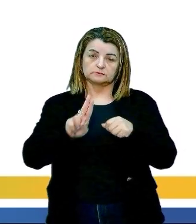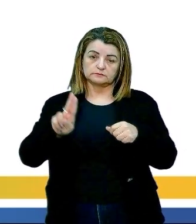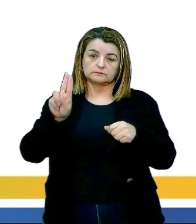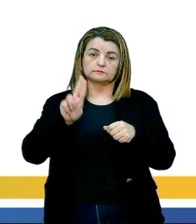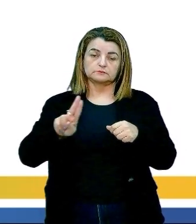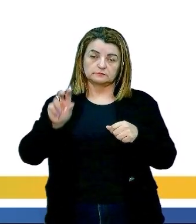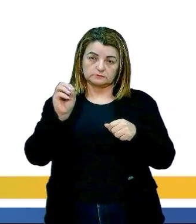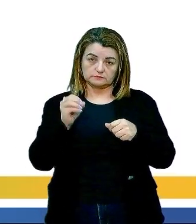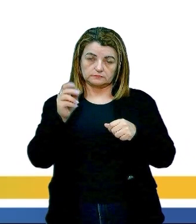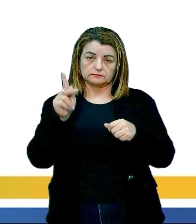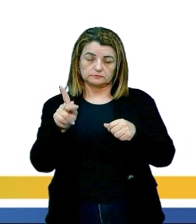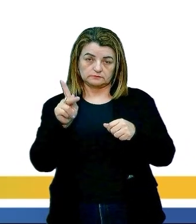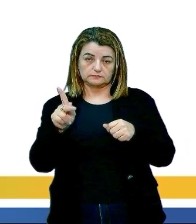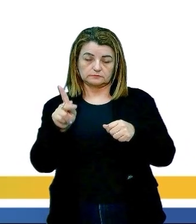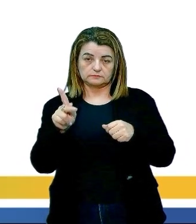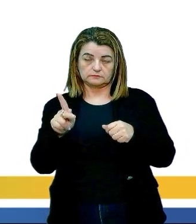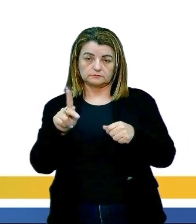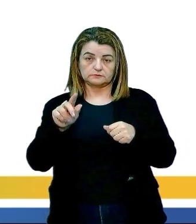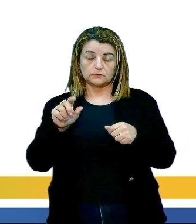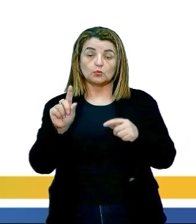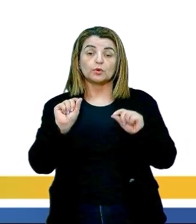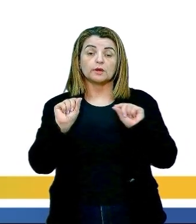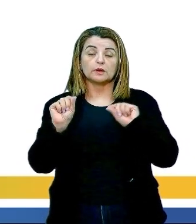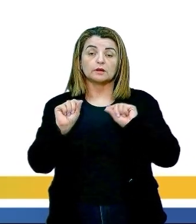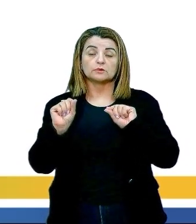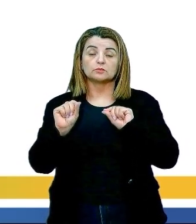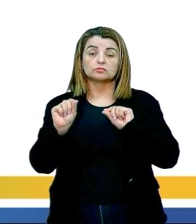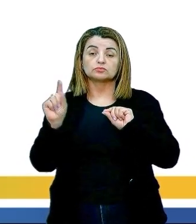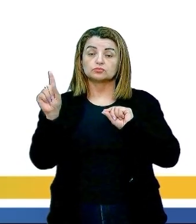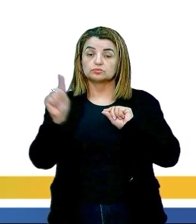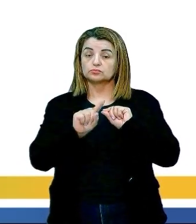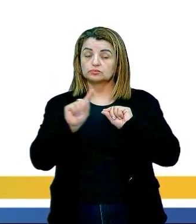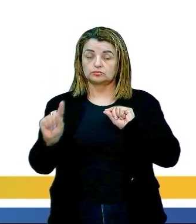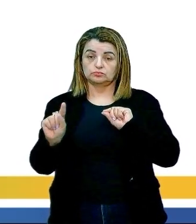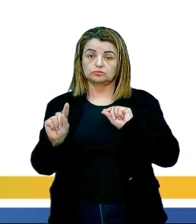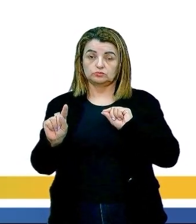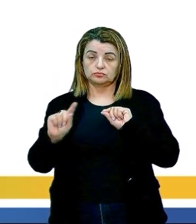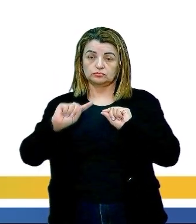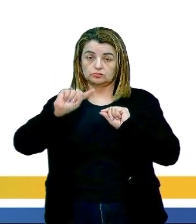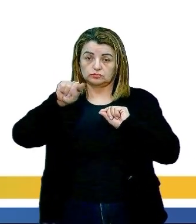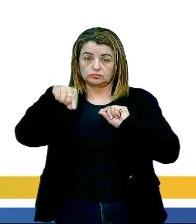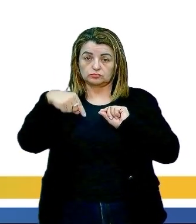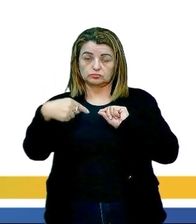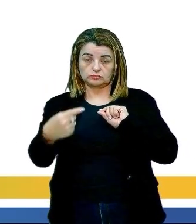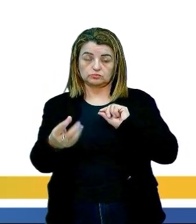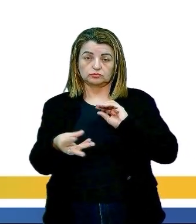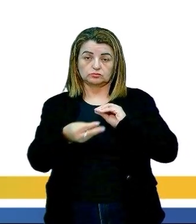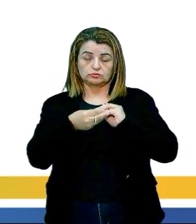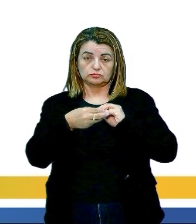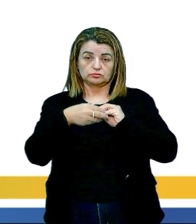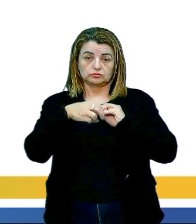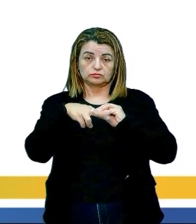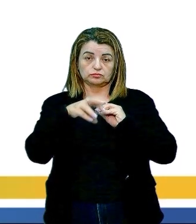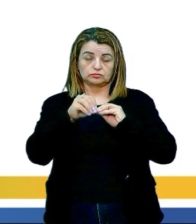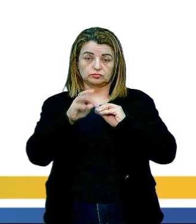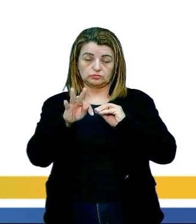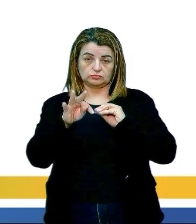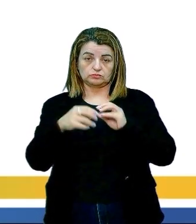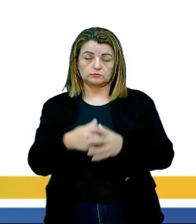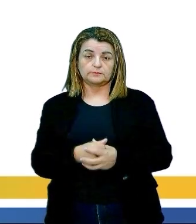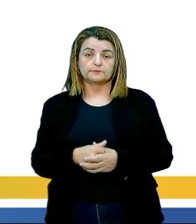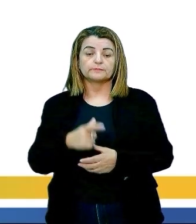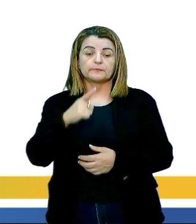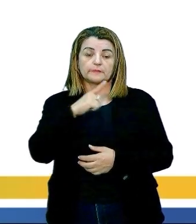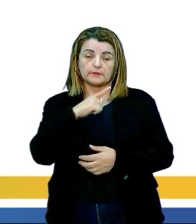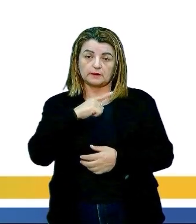utilizado, ok? Na forma negativa, apenas colocando o not depois do verbo auxiliar. E